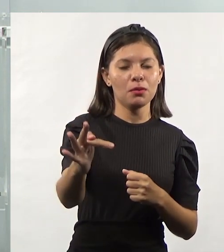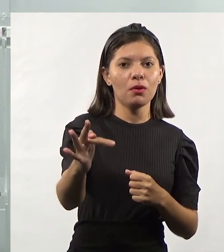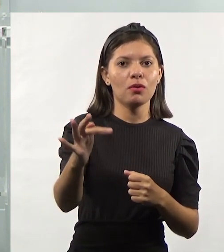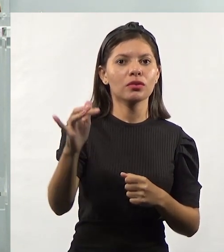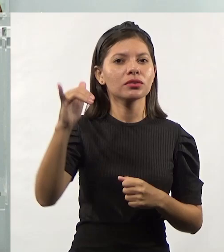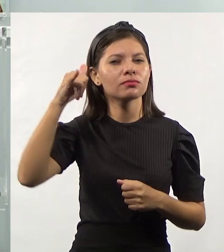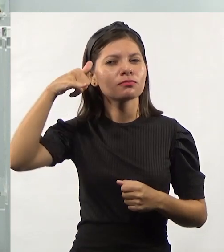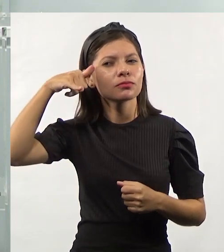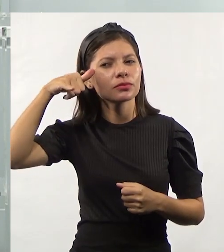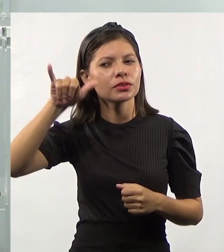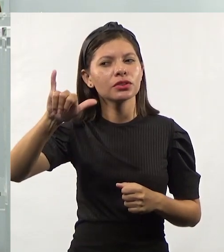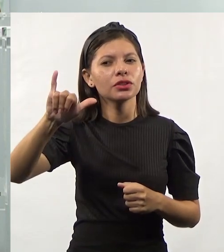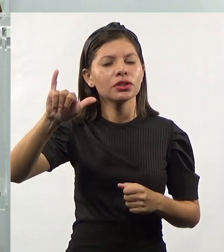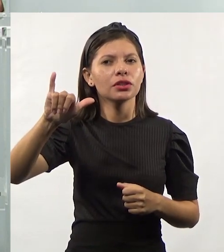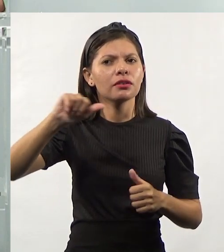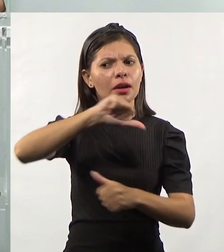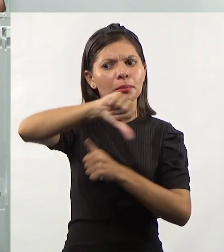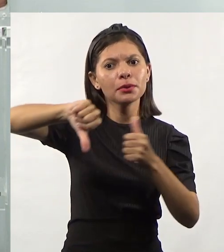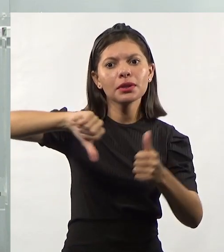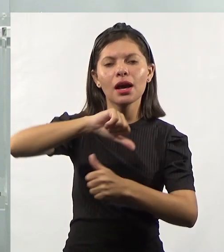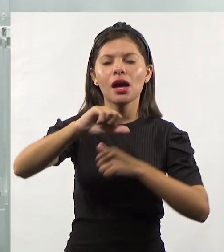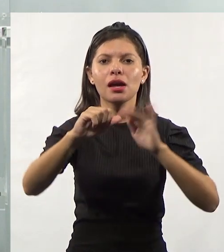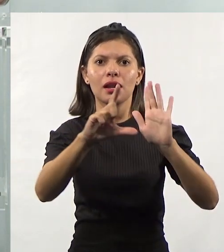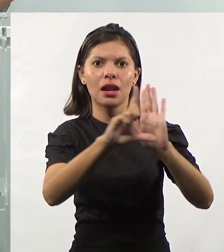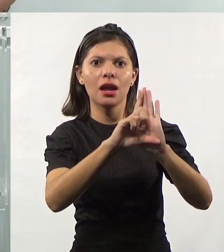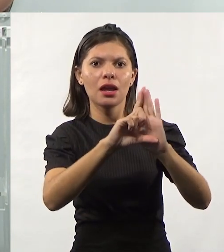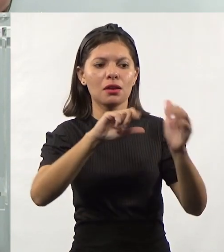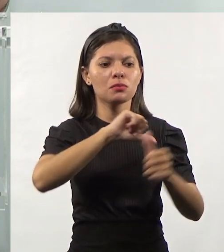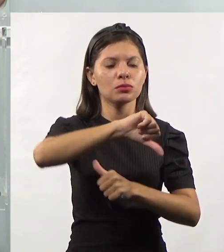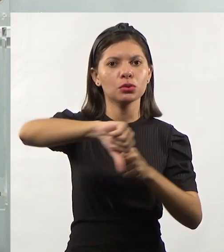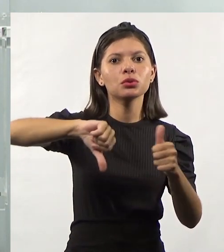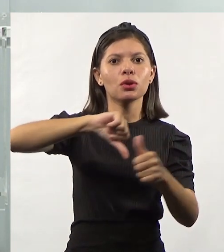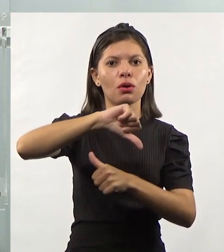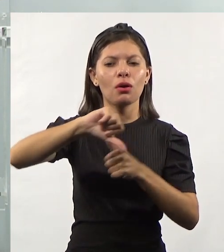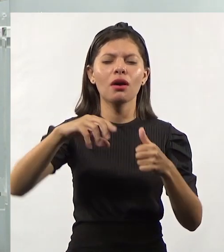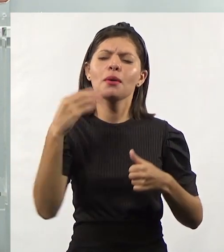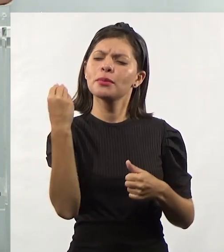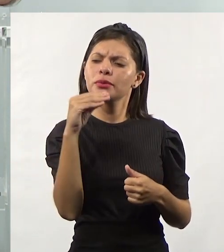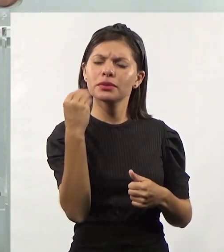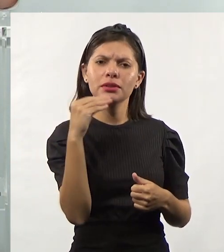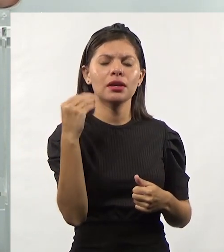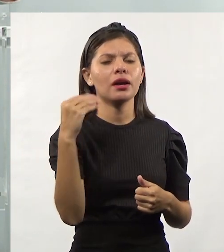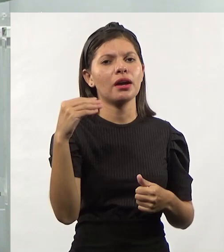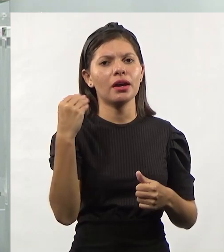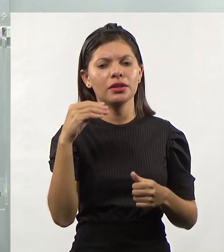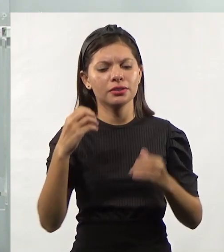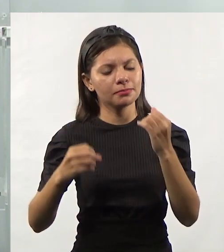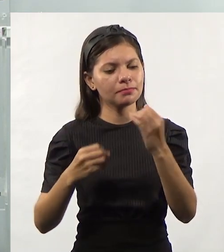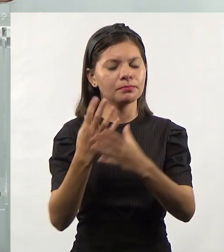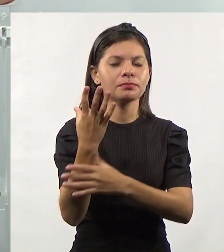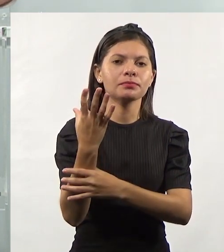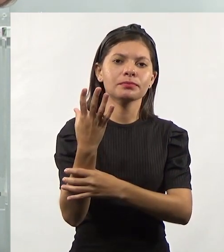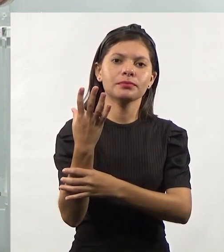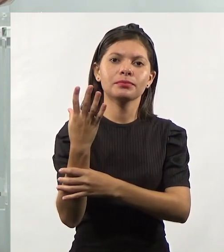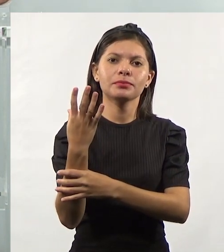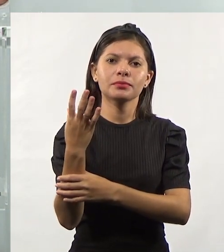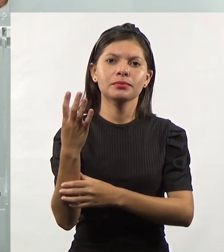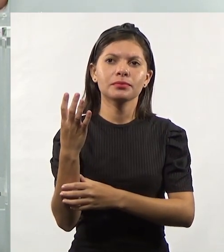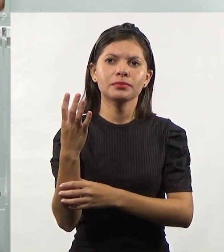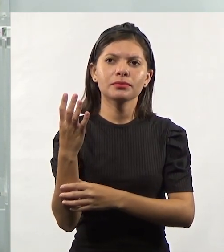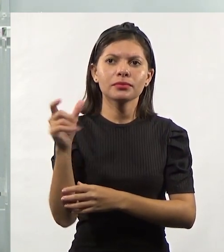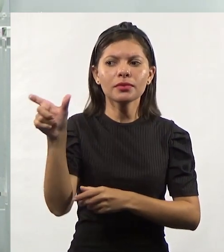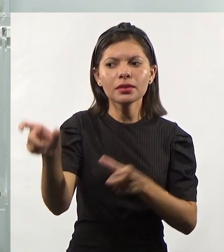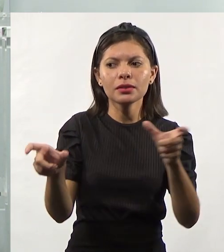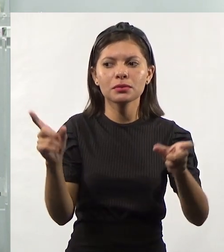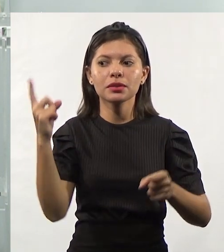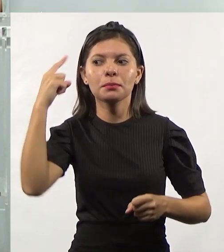prevê, olha, vai acontecer tal mudança, a legislação mudou, ou alguma oportunidade assim que surge e a pessoa de